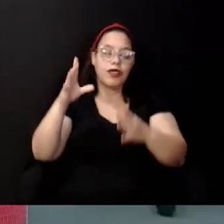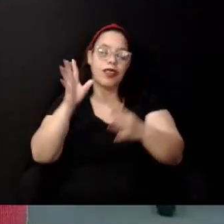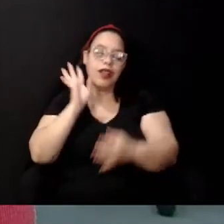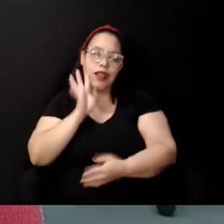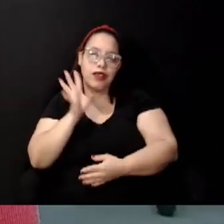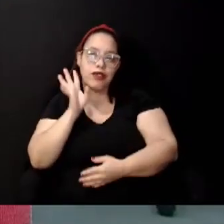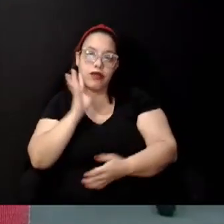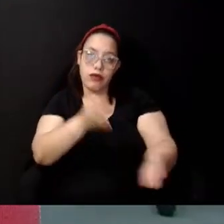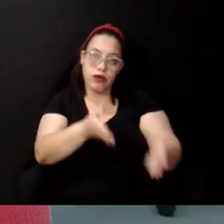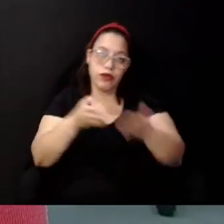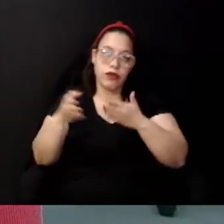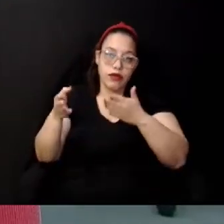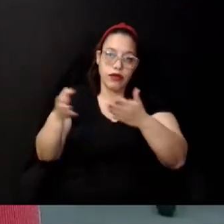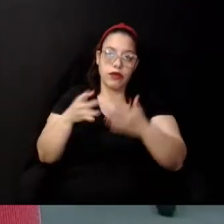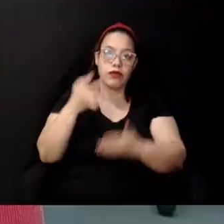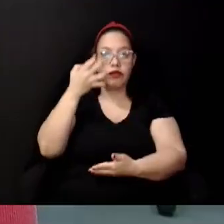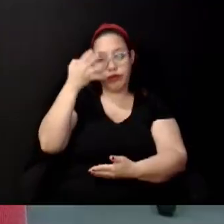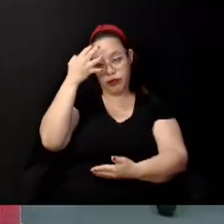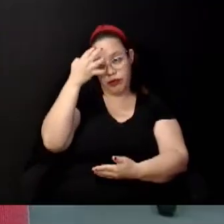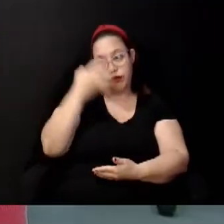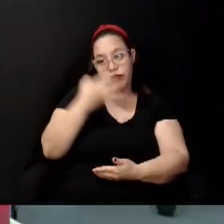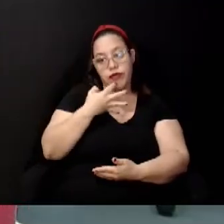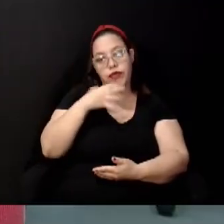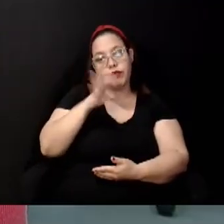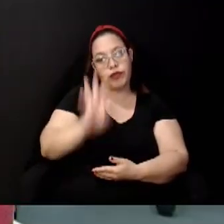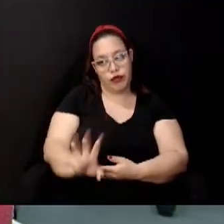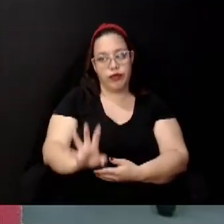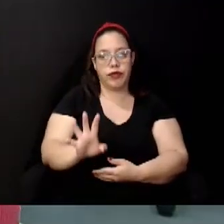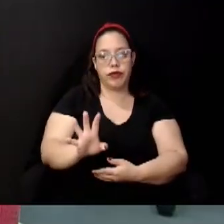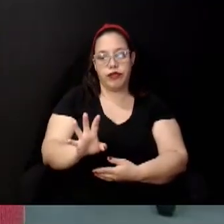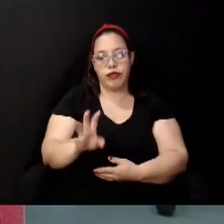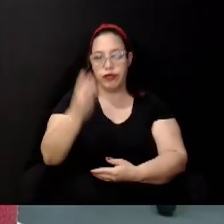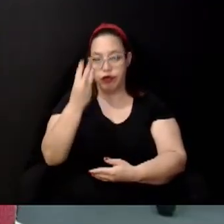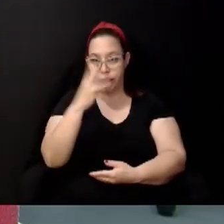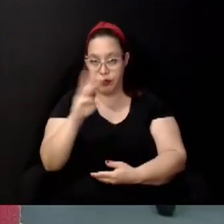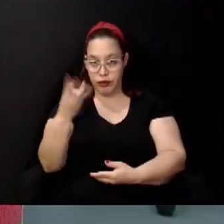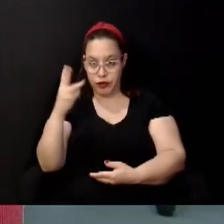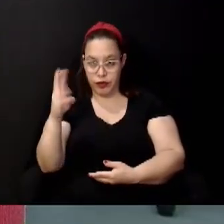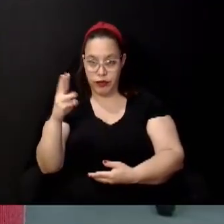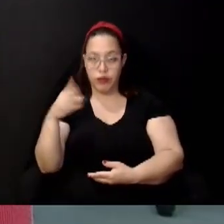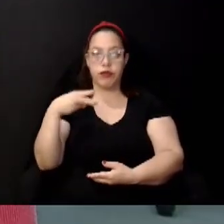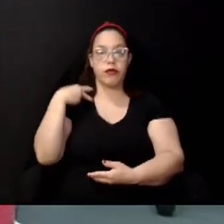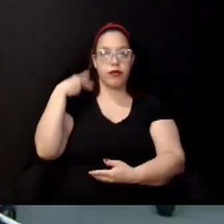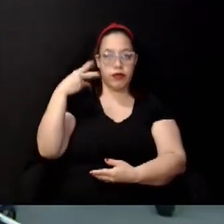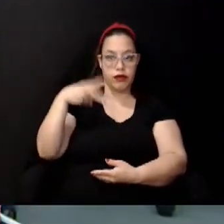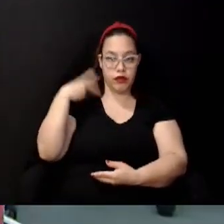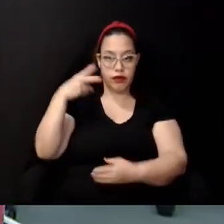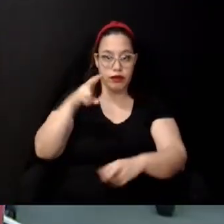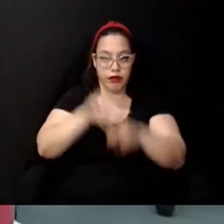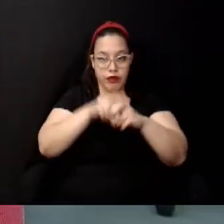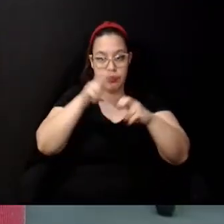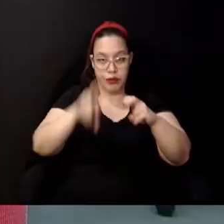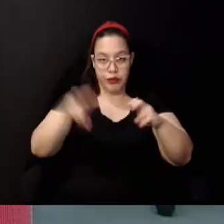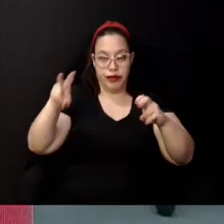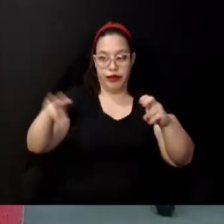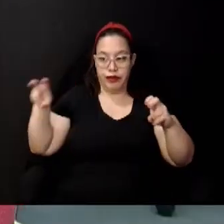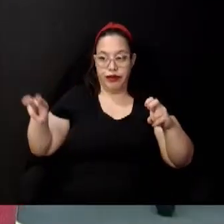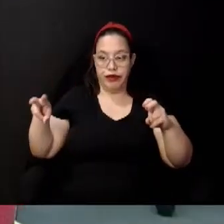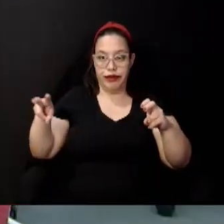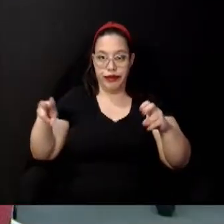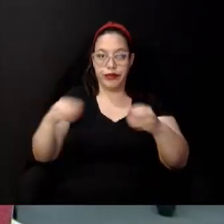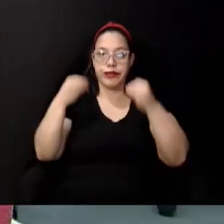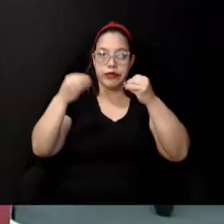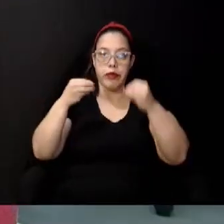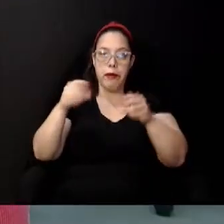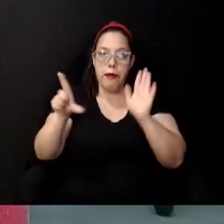que as pessoas não sabem, que a cidade de Campinas tem 33 parlamentares que ocupam esse espaço, como as leis são feitas, o que